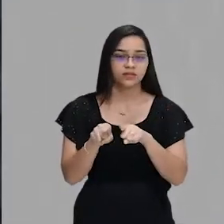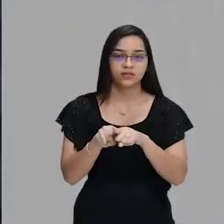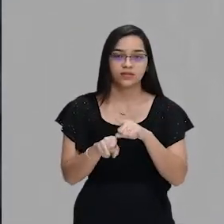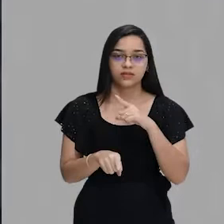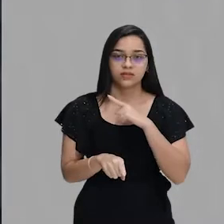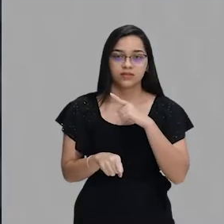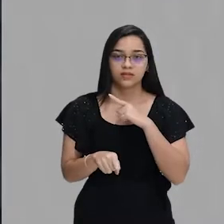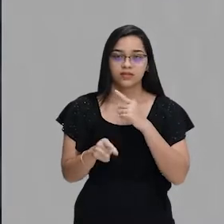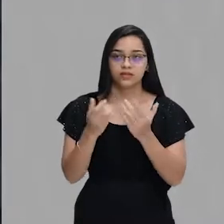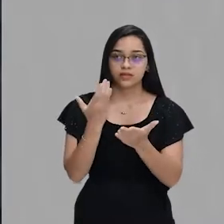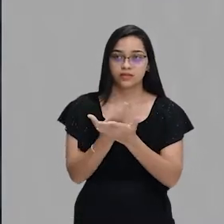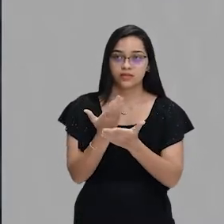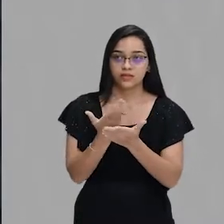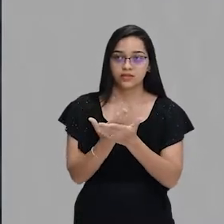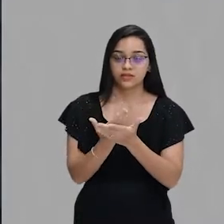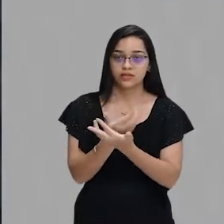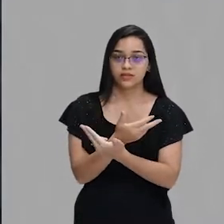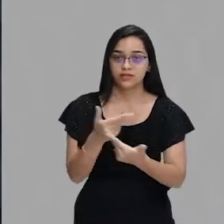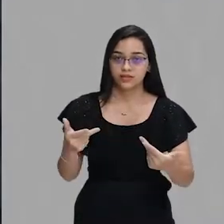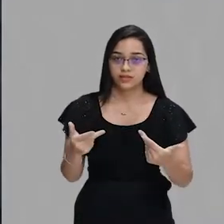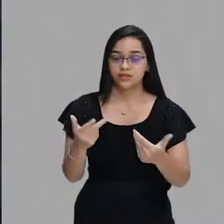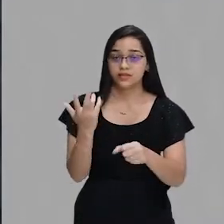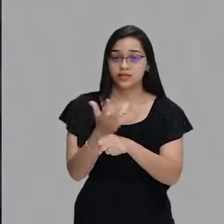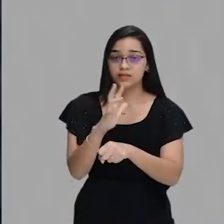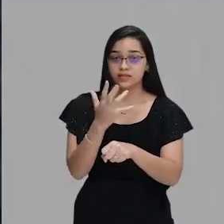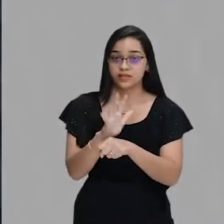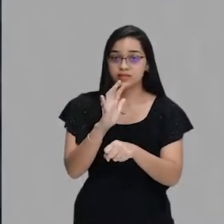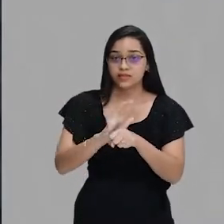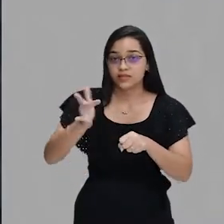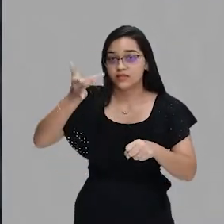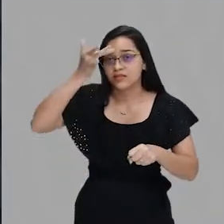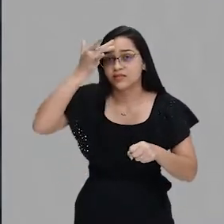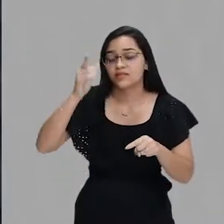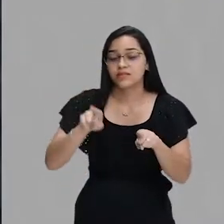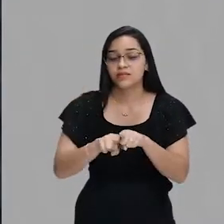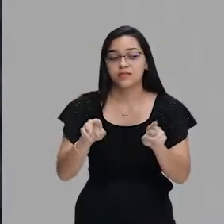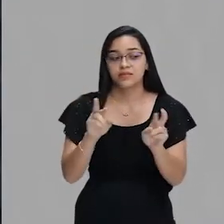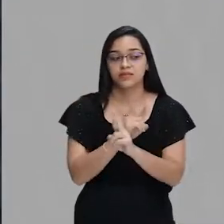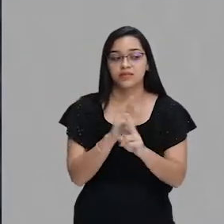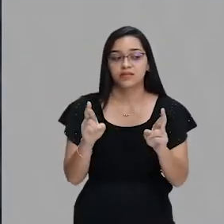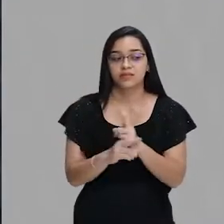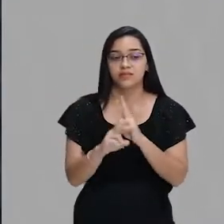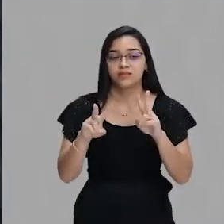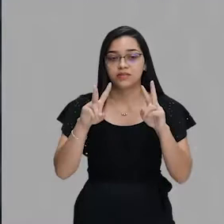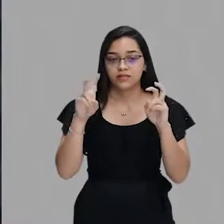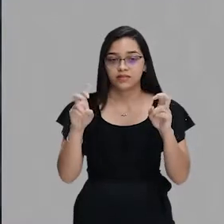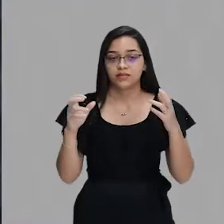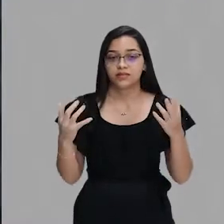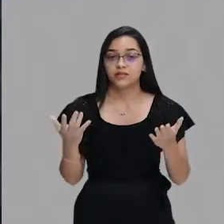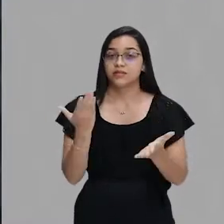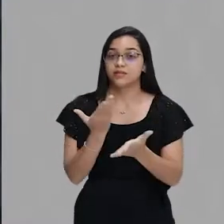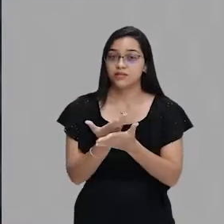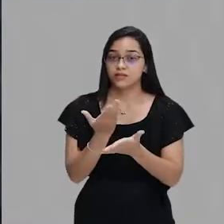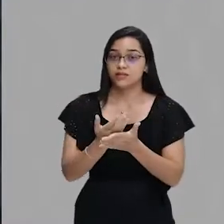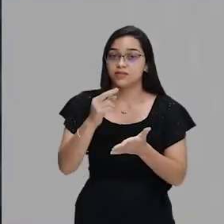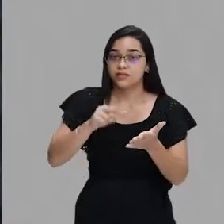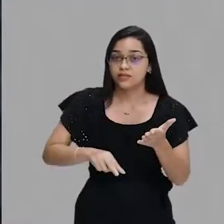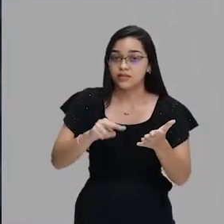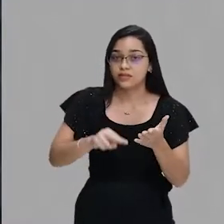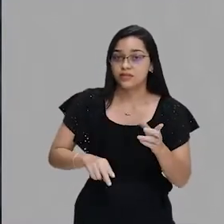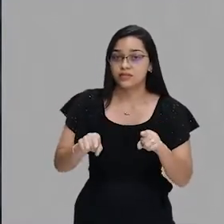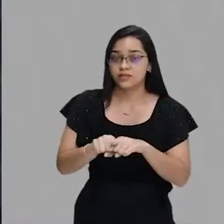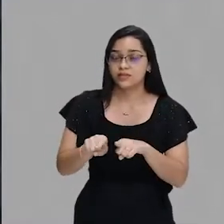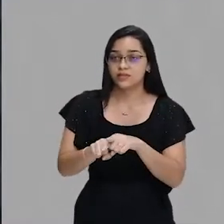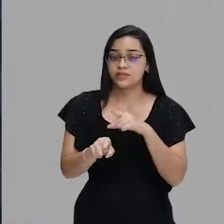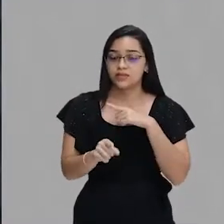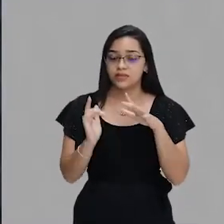aulas conceituais, exercícios de fixação já foram feitos em relação a esse assunto. Então, vão lá